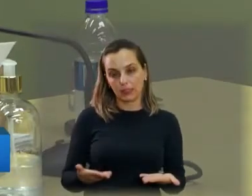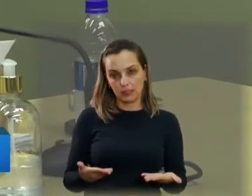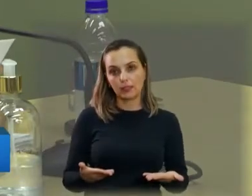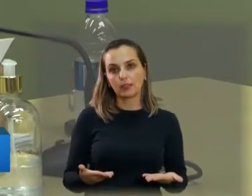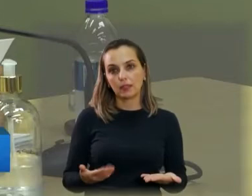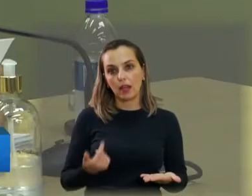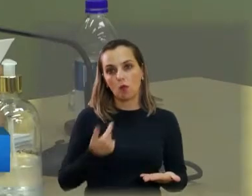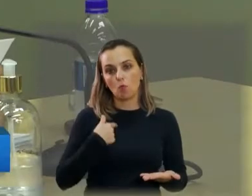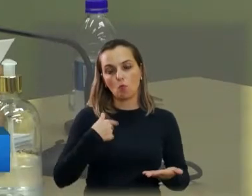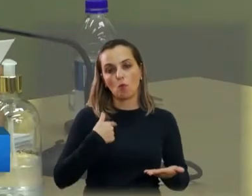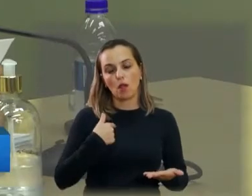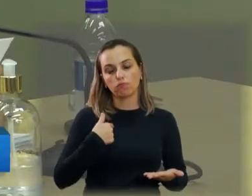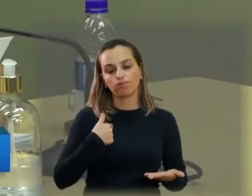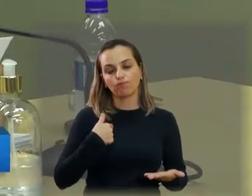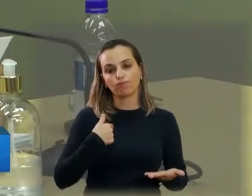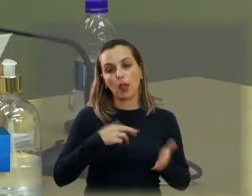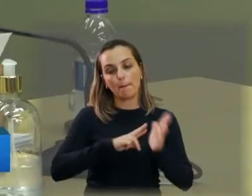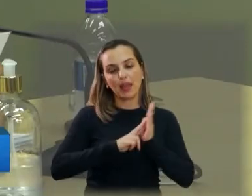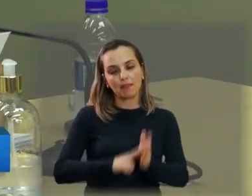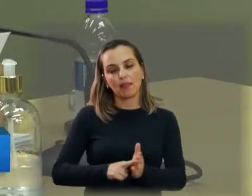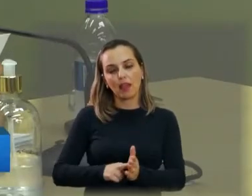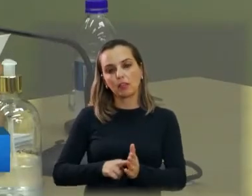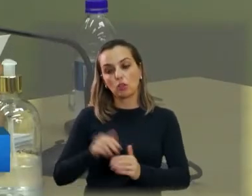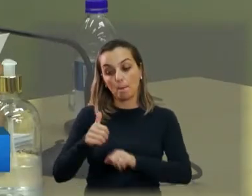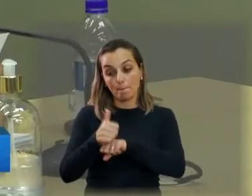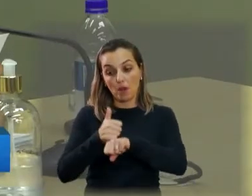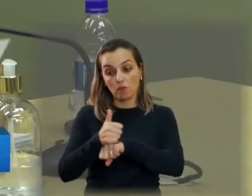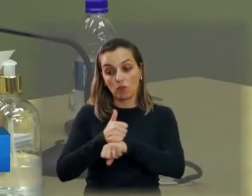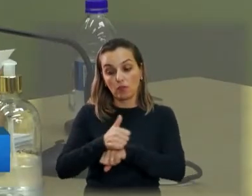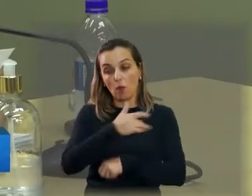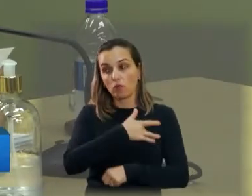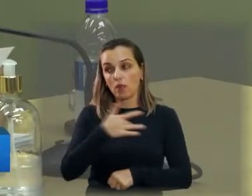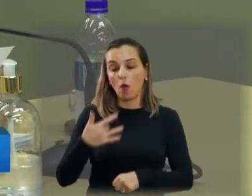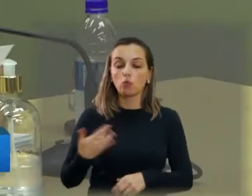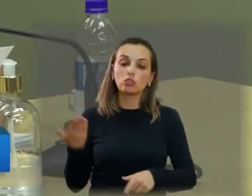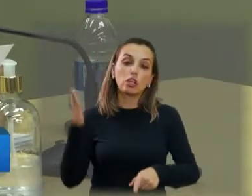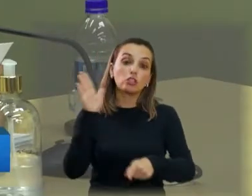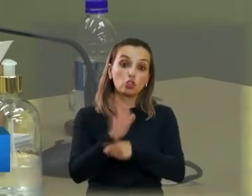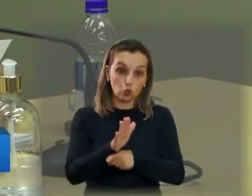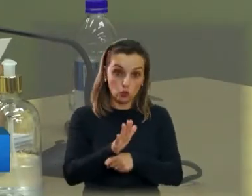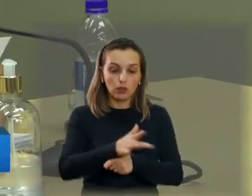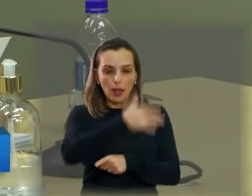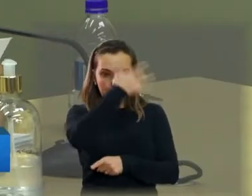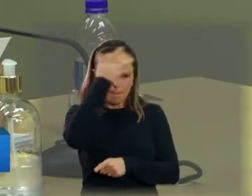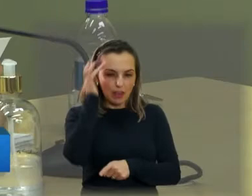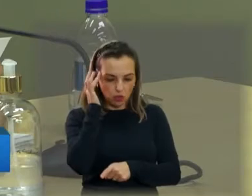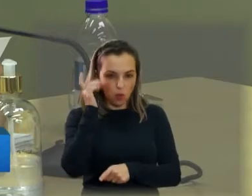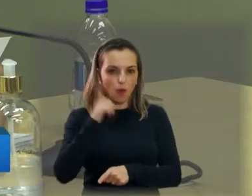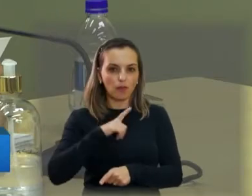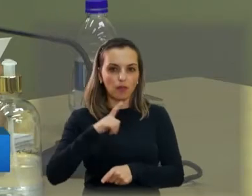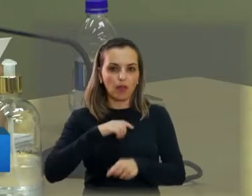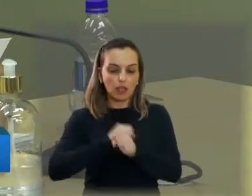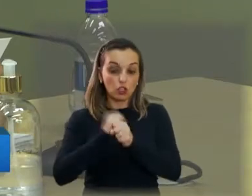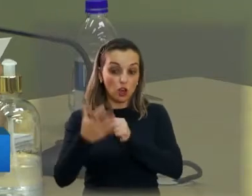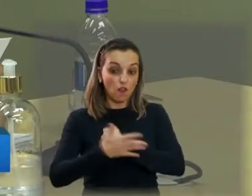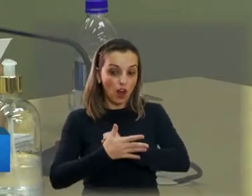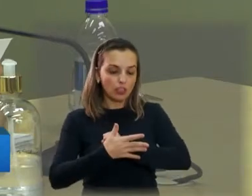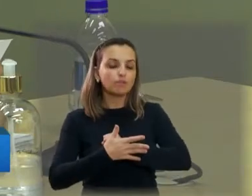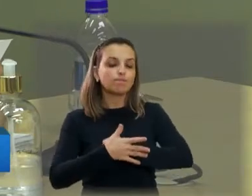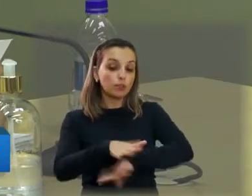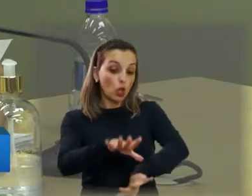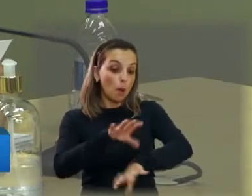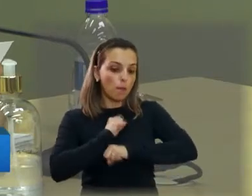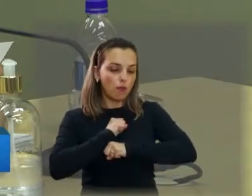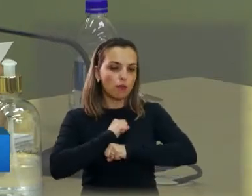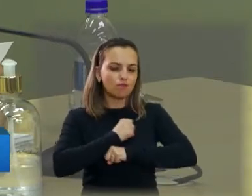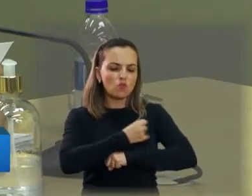das centenas de profissionais de saúde que prestam assistência ao paciente com coronavírus, nós estamos falando de